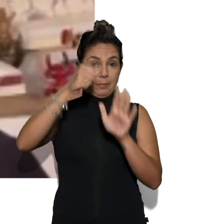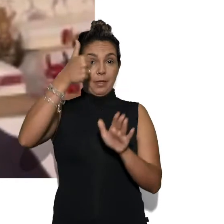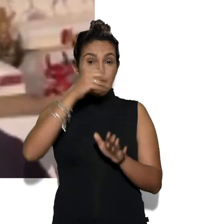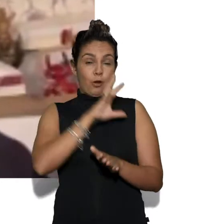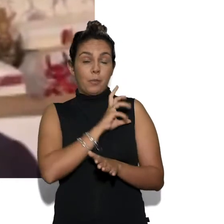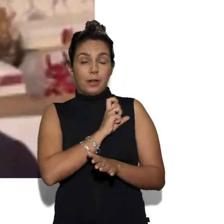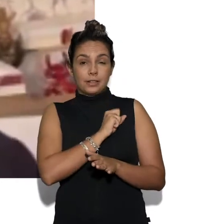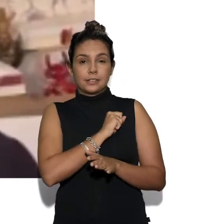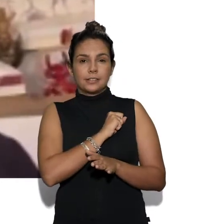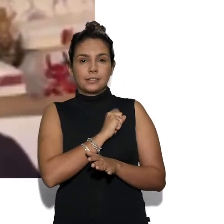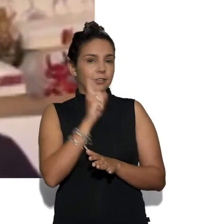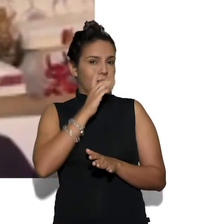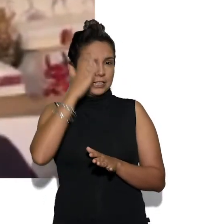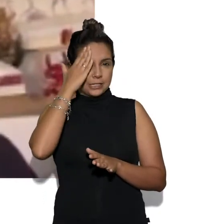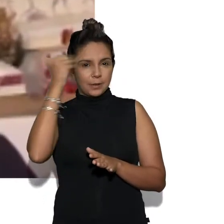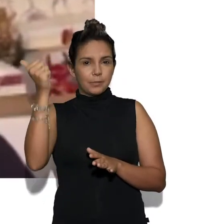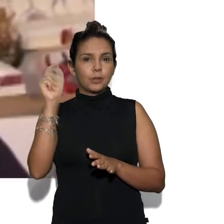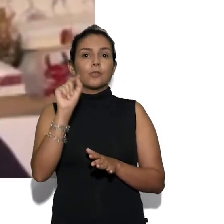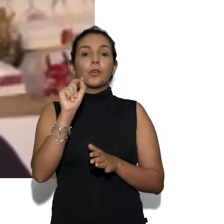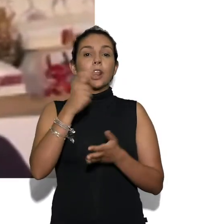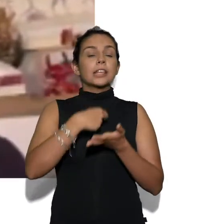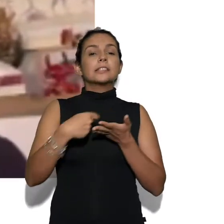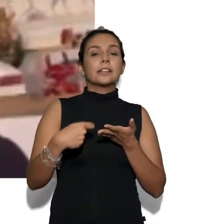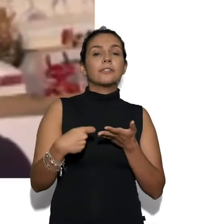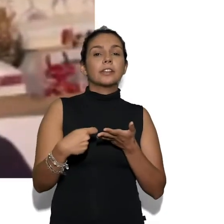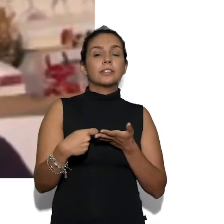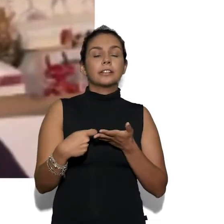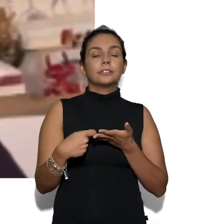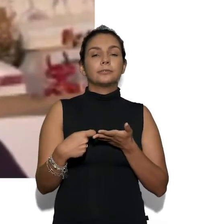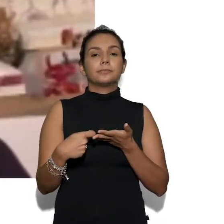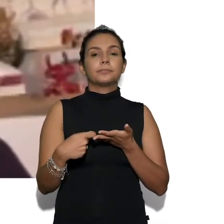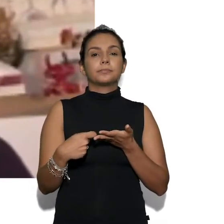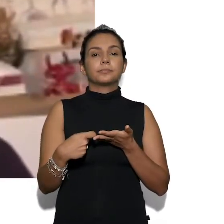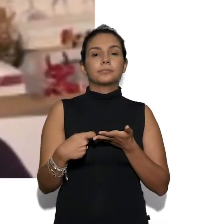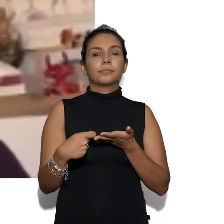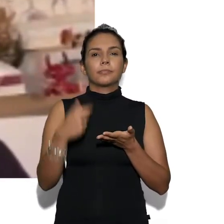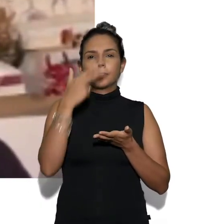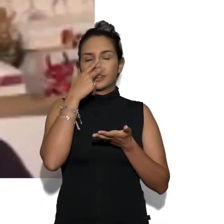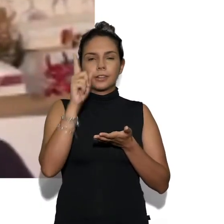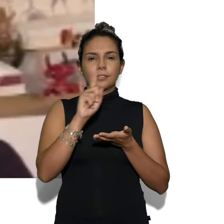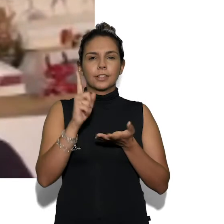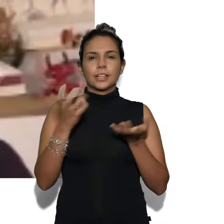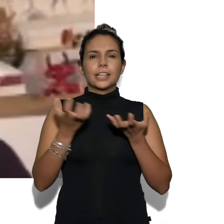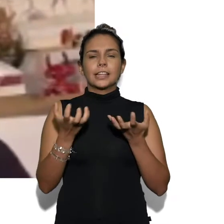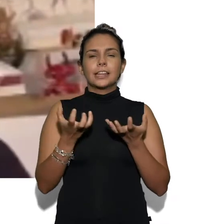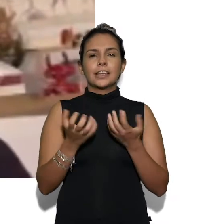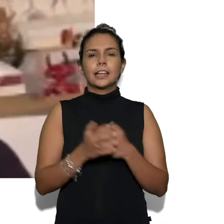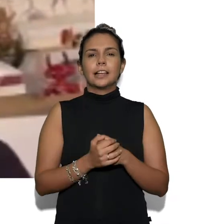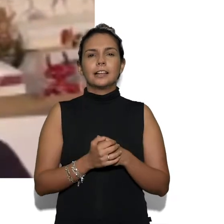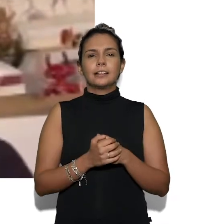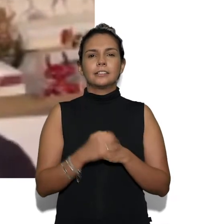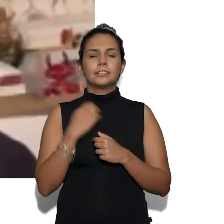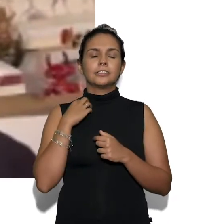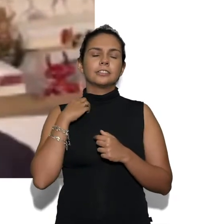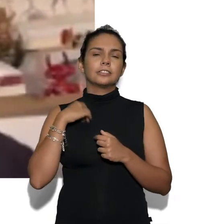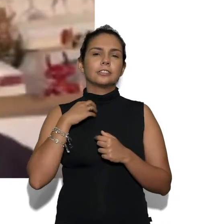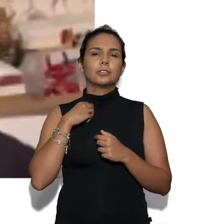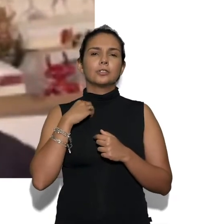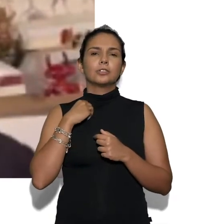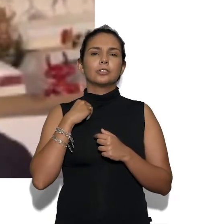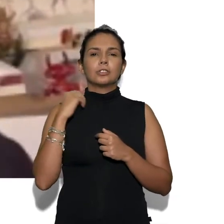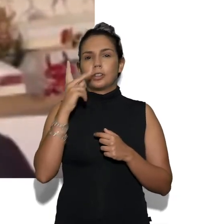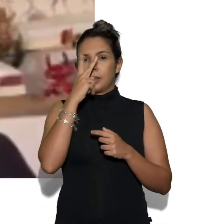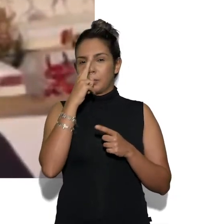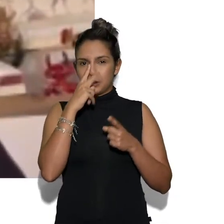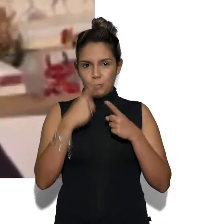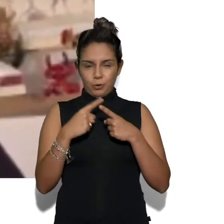romance, eu não sabia muito bem o que estava escrevendo. Eu achava que não queria, quer dizer, não cheguei nem a achar,